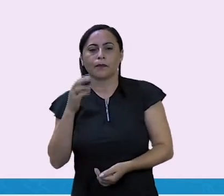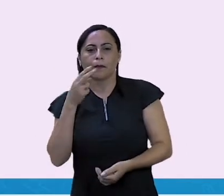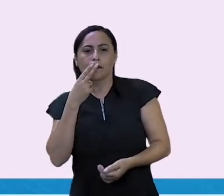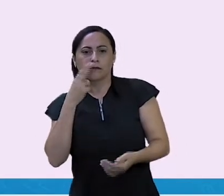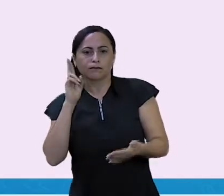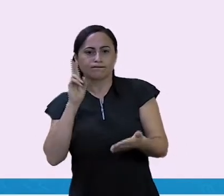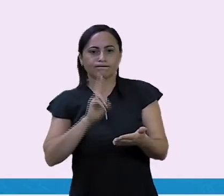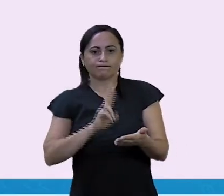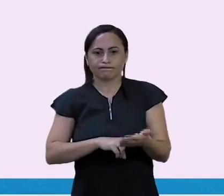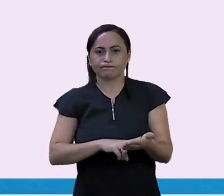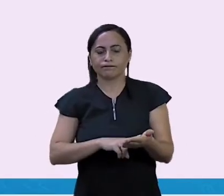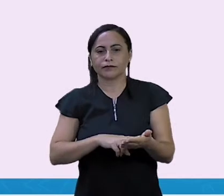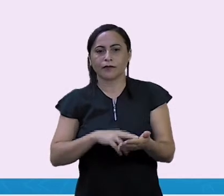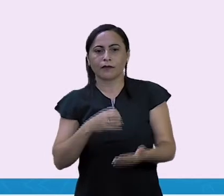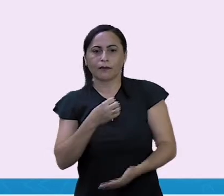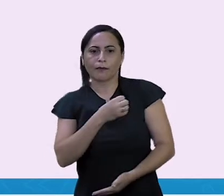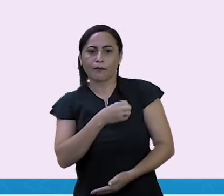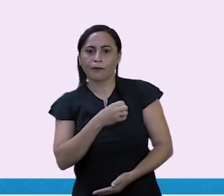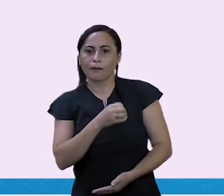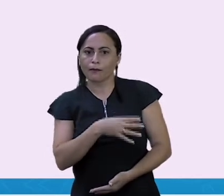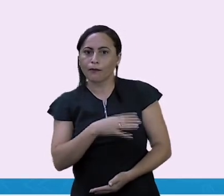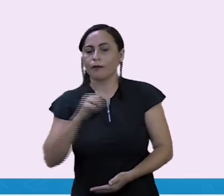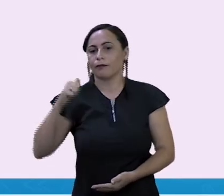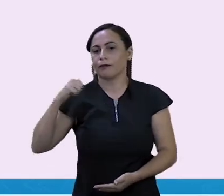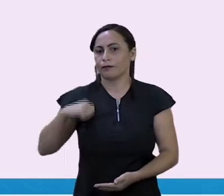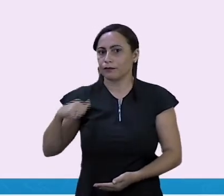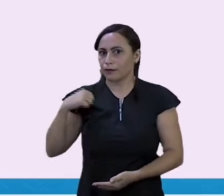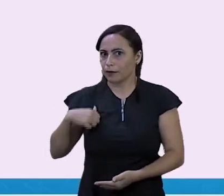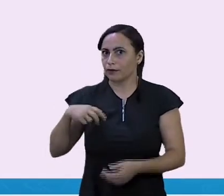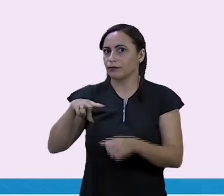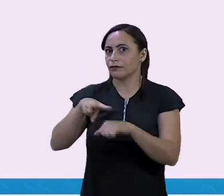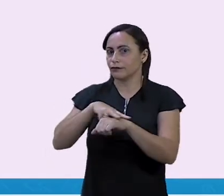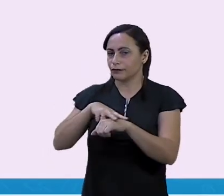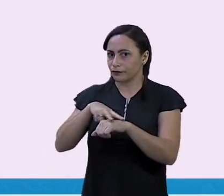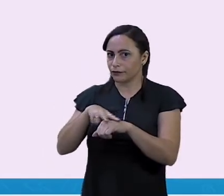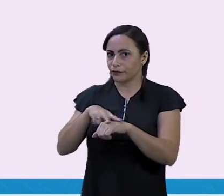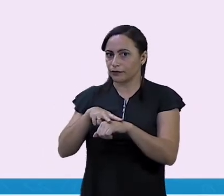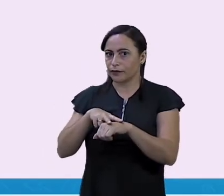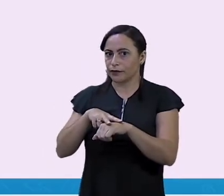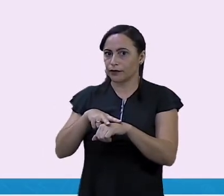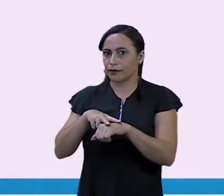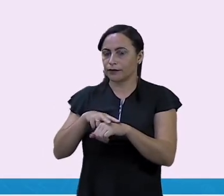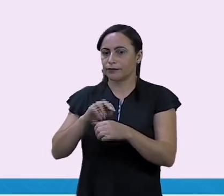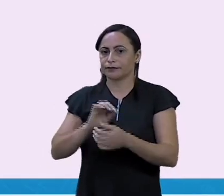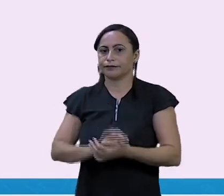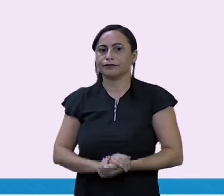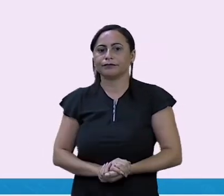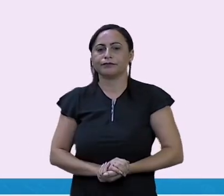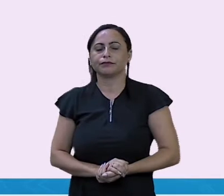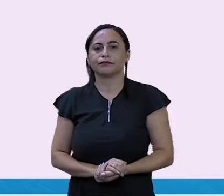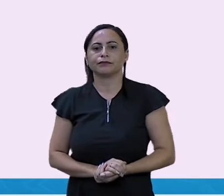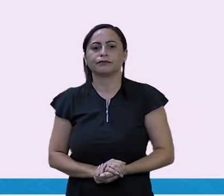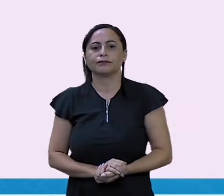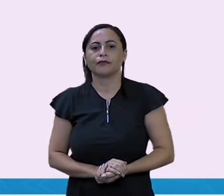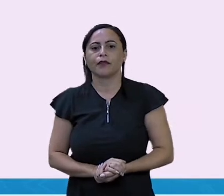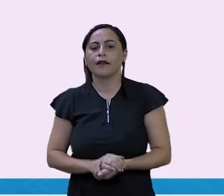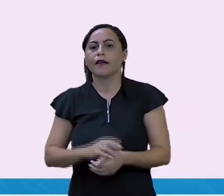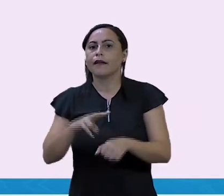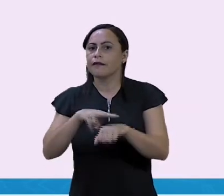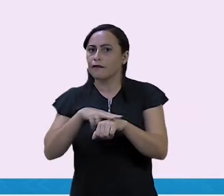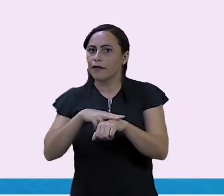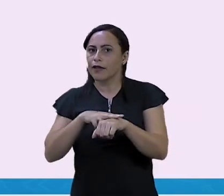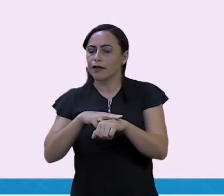bolsa nova. Sela é um verbo que vem de selar,